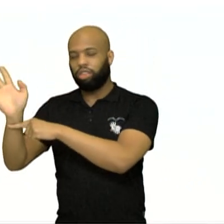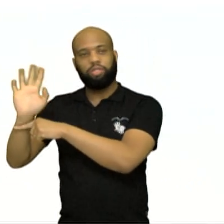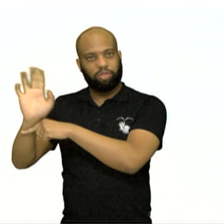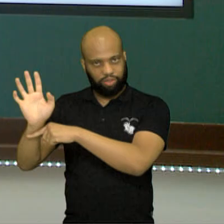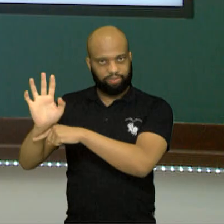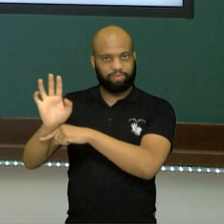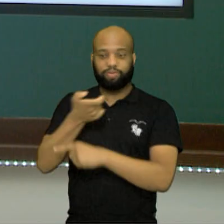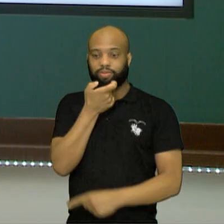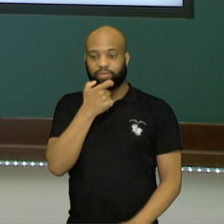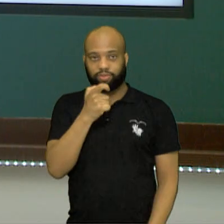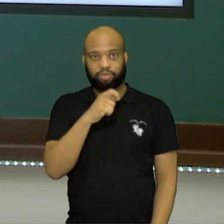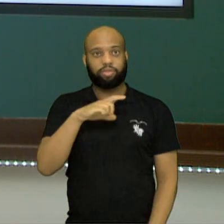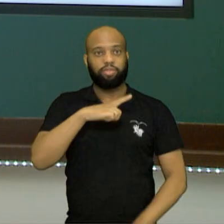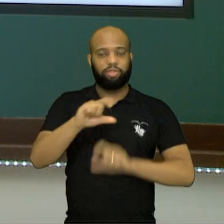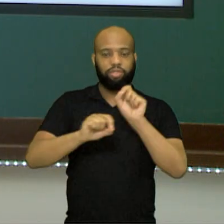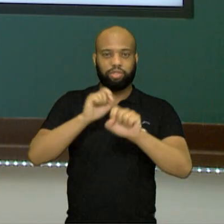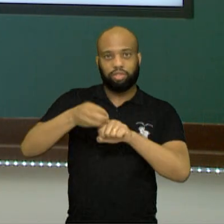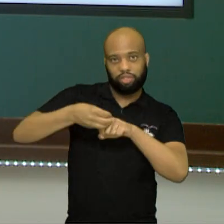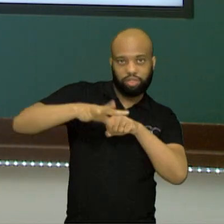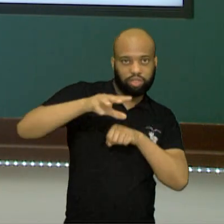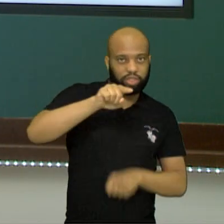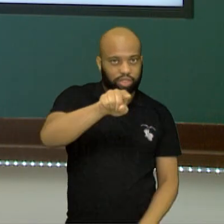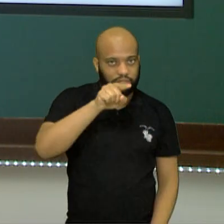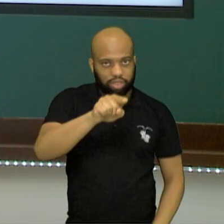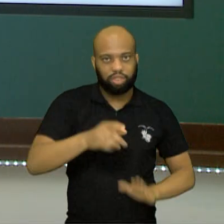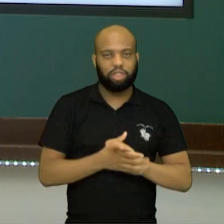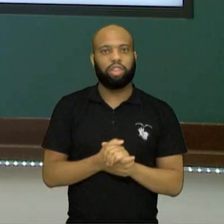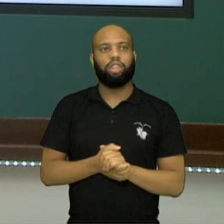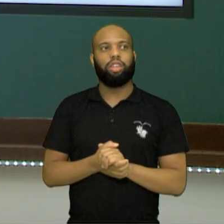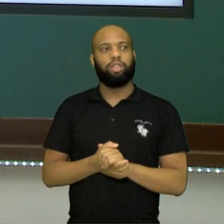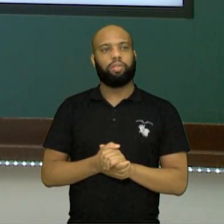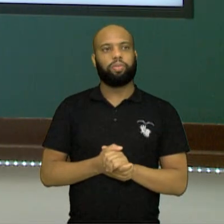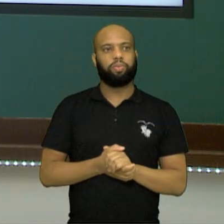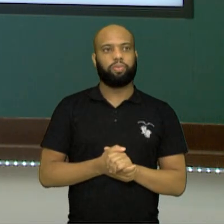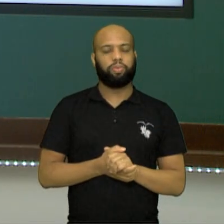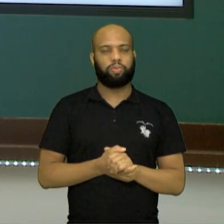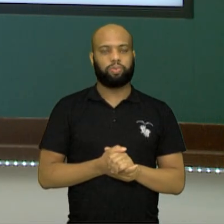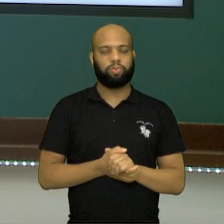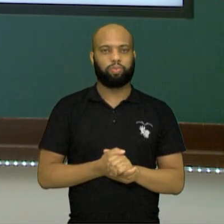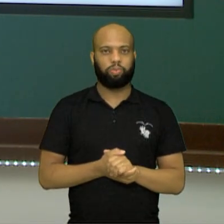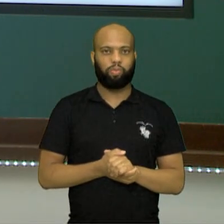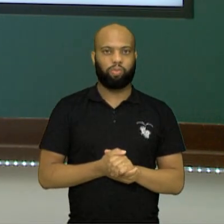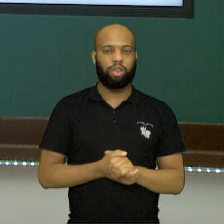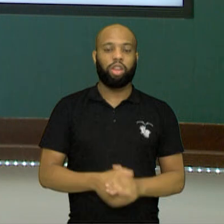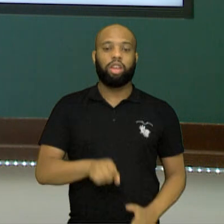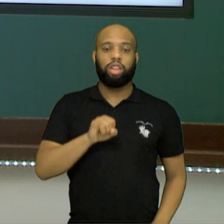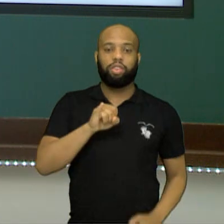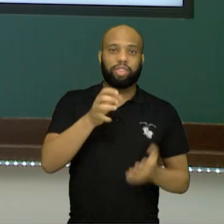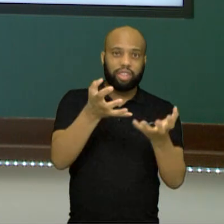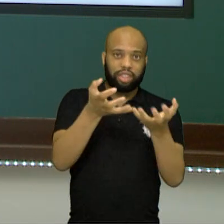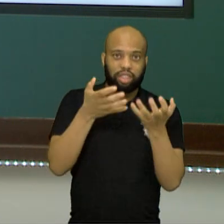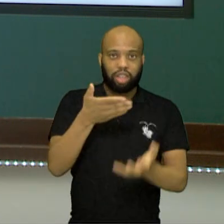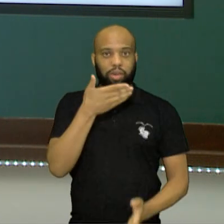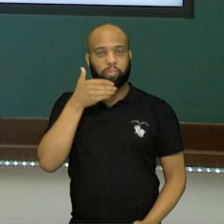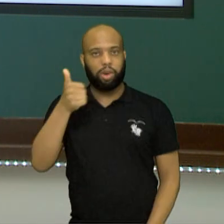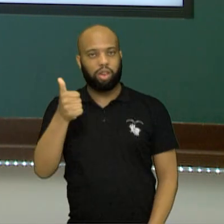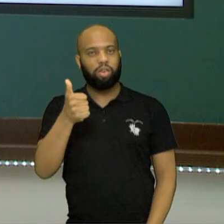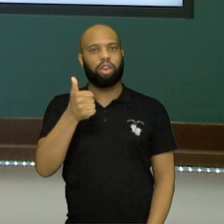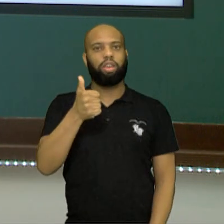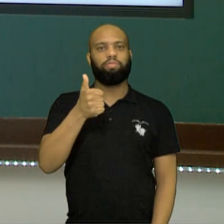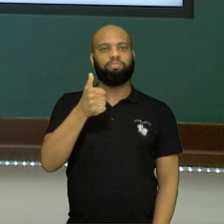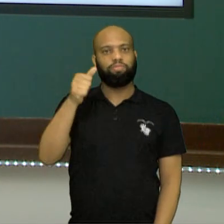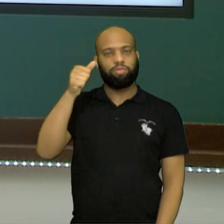uma dica para você, estudante de língua inglesa. If you want to improve your English, se você quer melhorar o seu